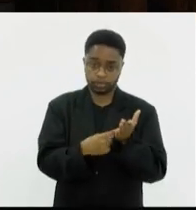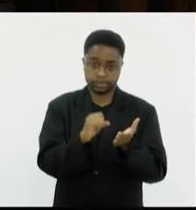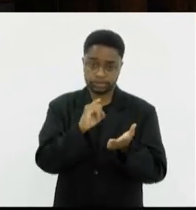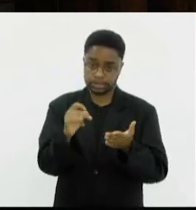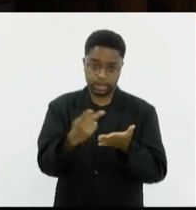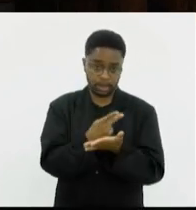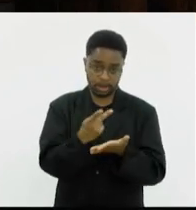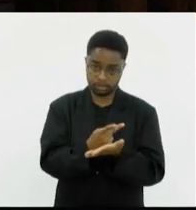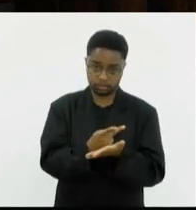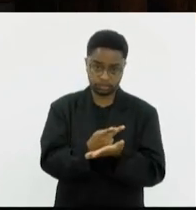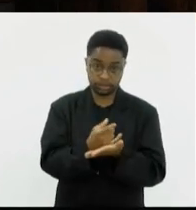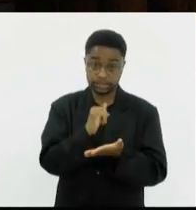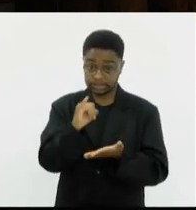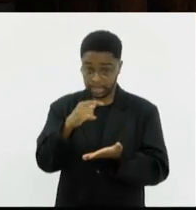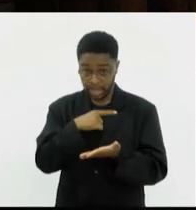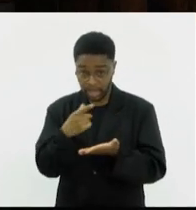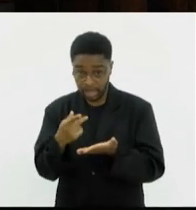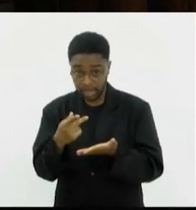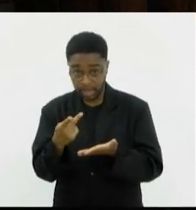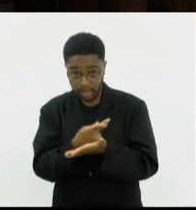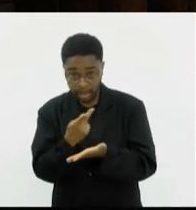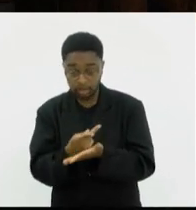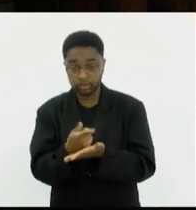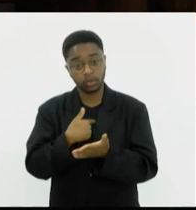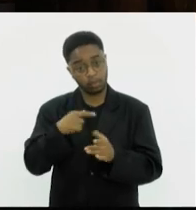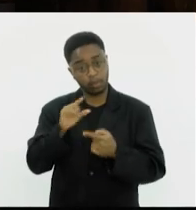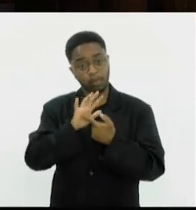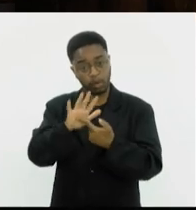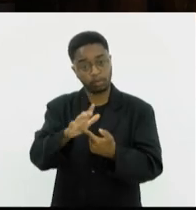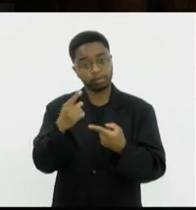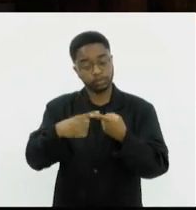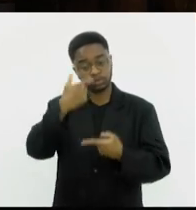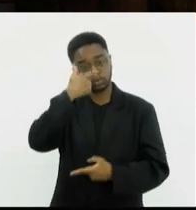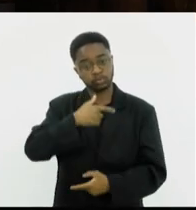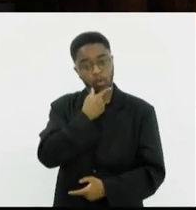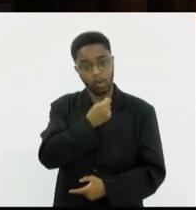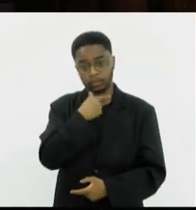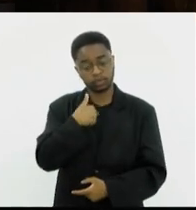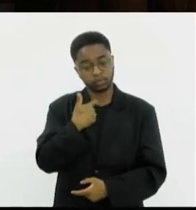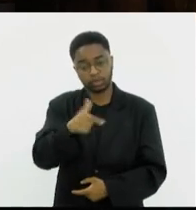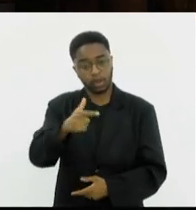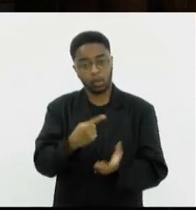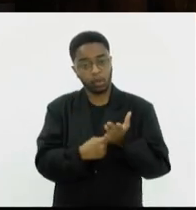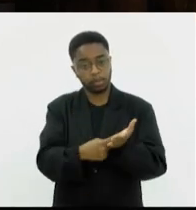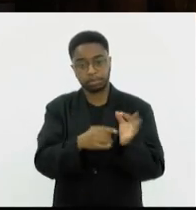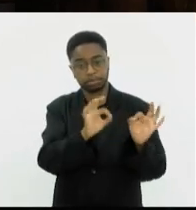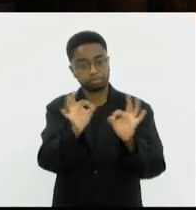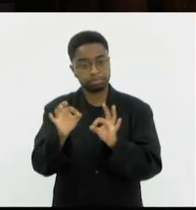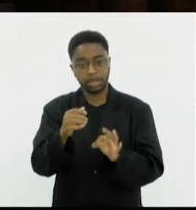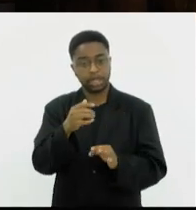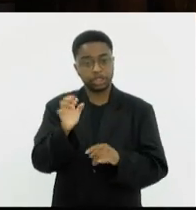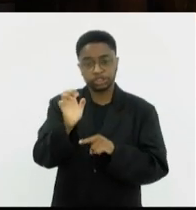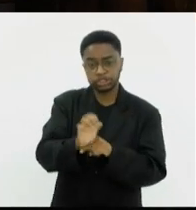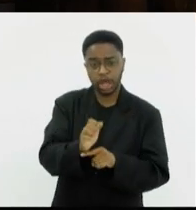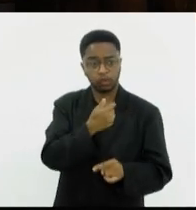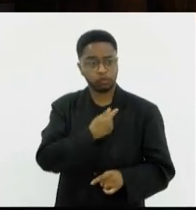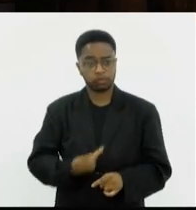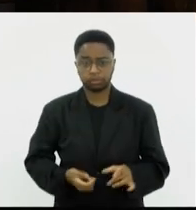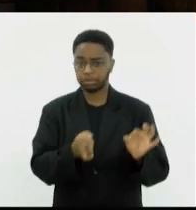Quando tem erro, eu vou lá e aponto, porque eu sou homem. Não tenho compromisso com ninguém, nem com o Estado, nem com o governador, nem com